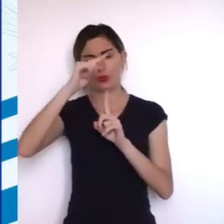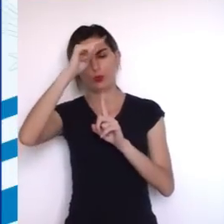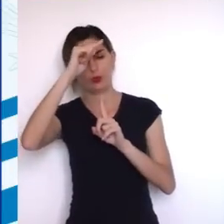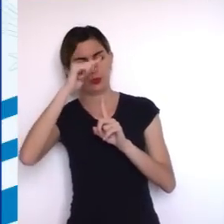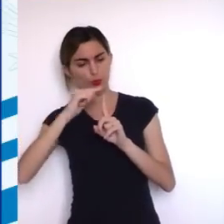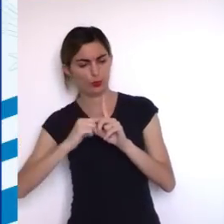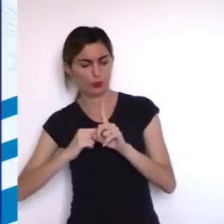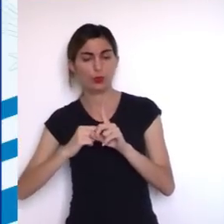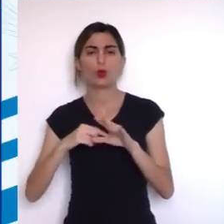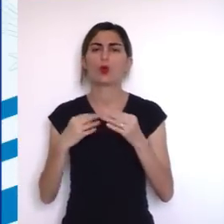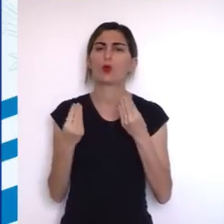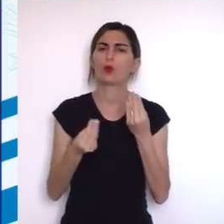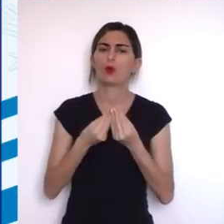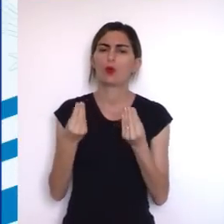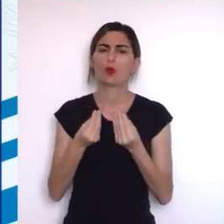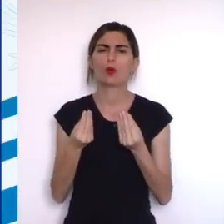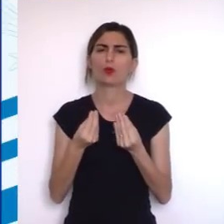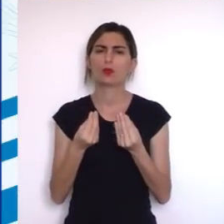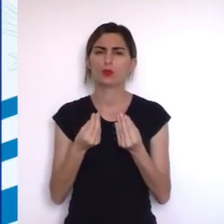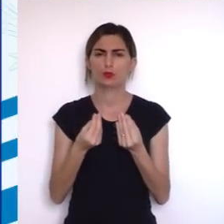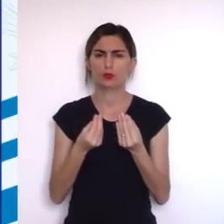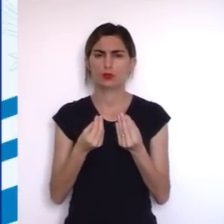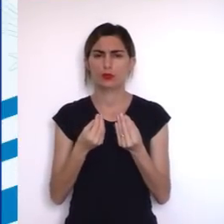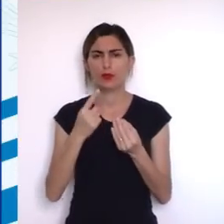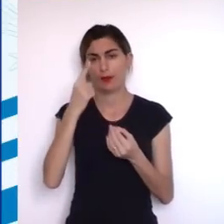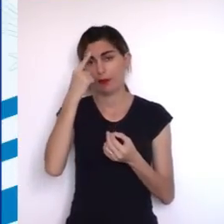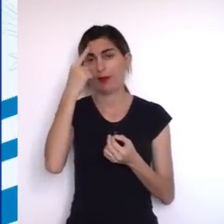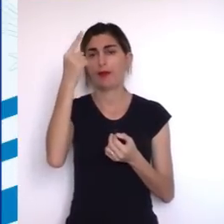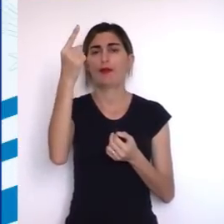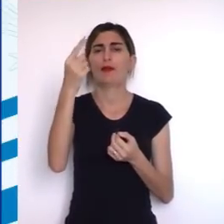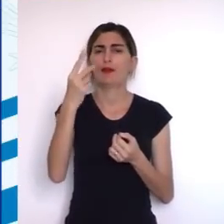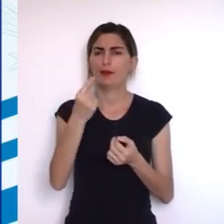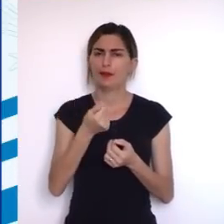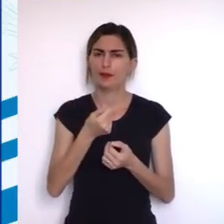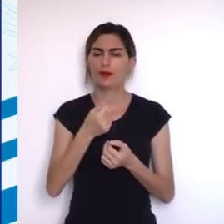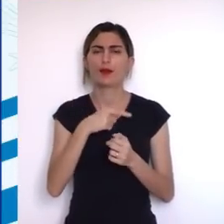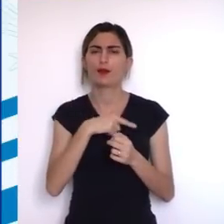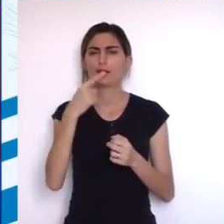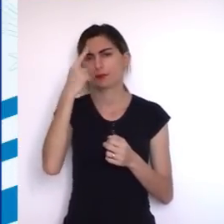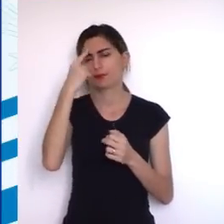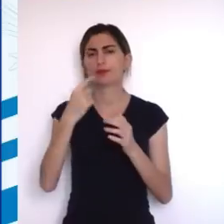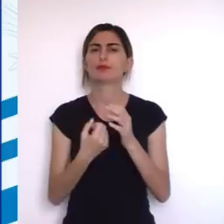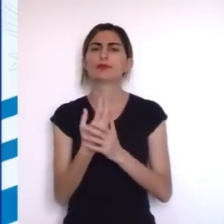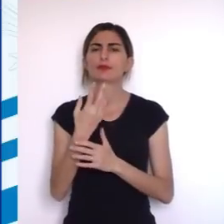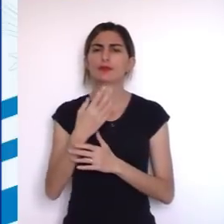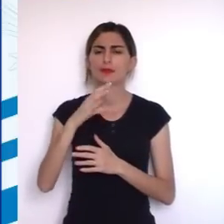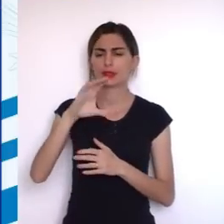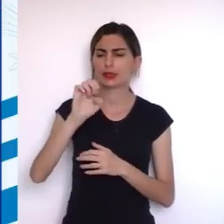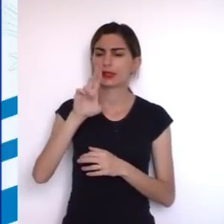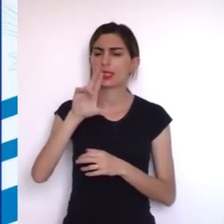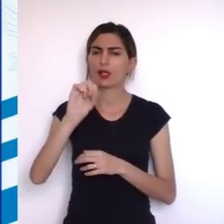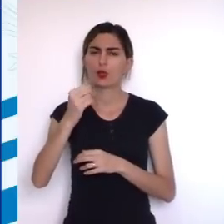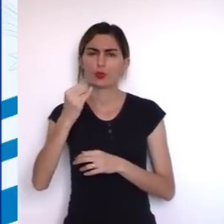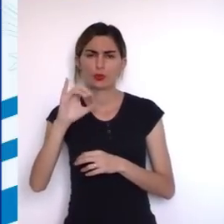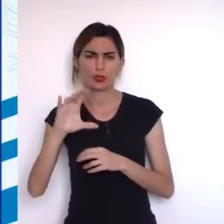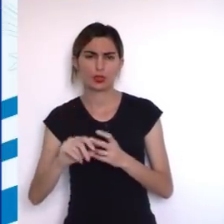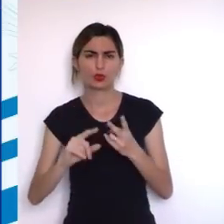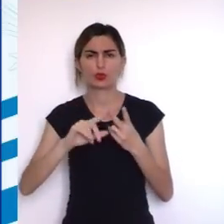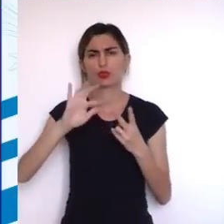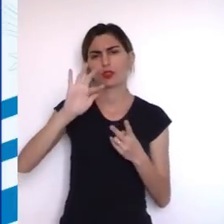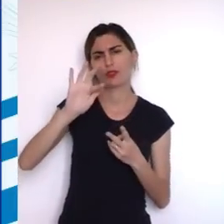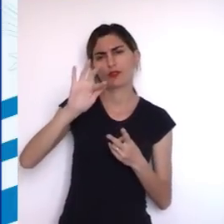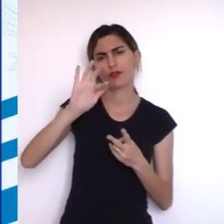termométrica e de quem foi os idealizadores Veja aí a imagem de Celsius,